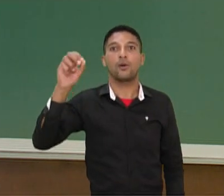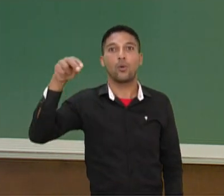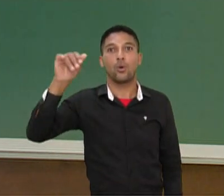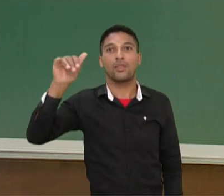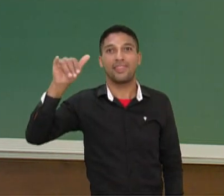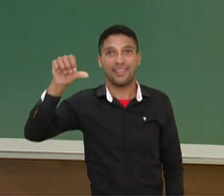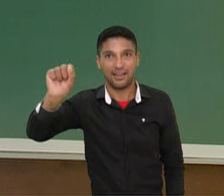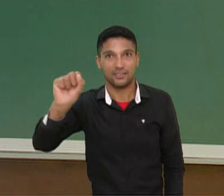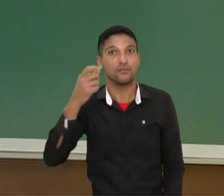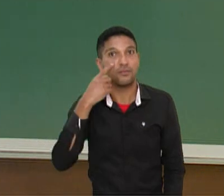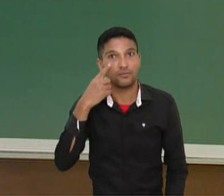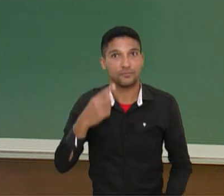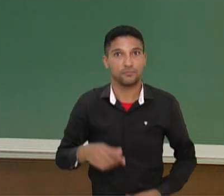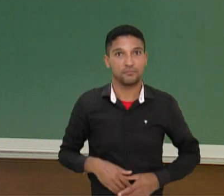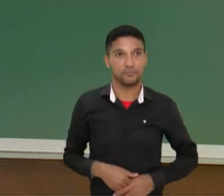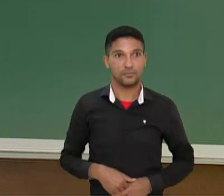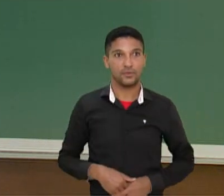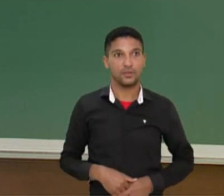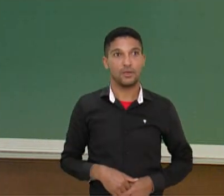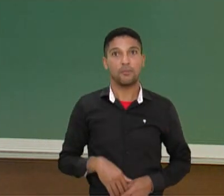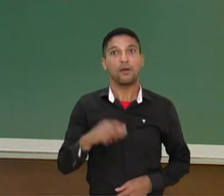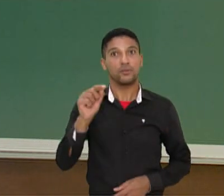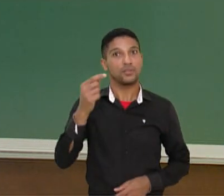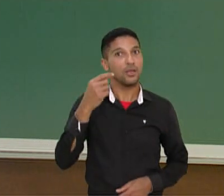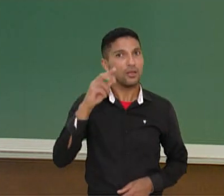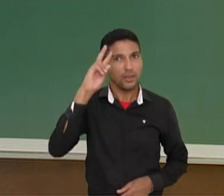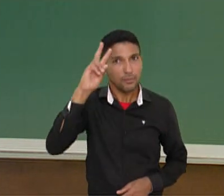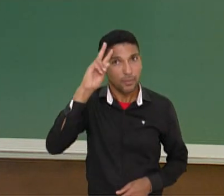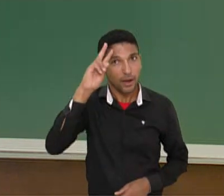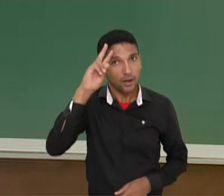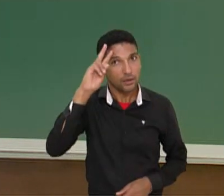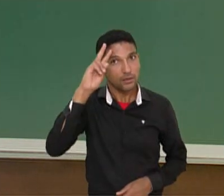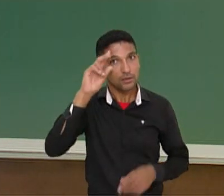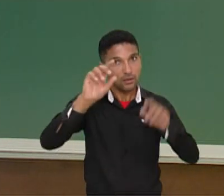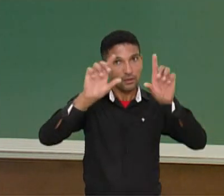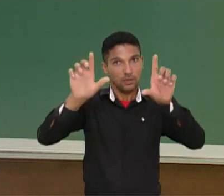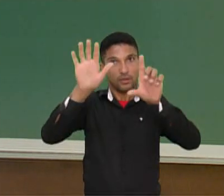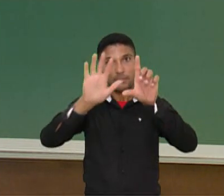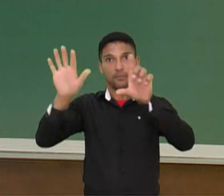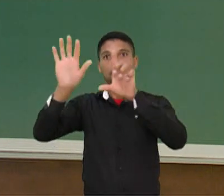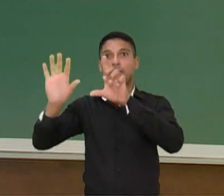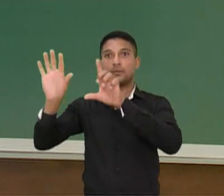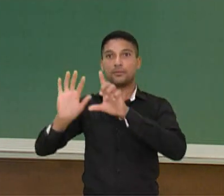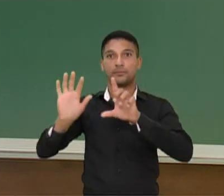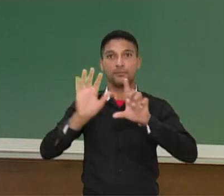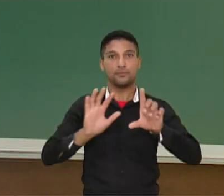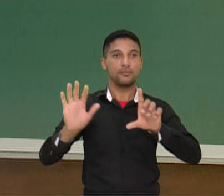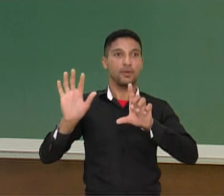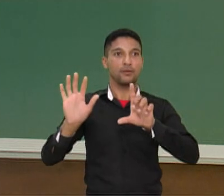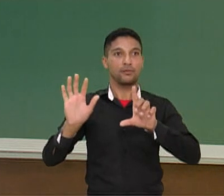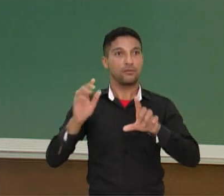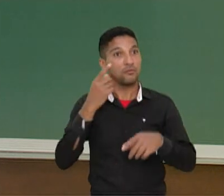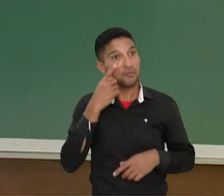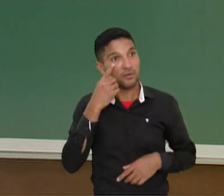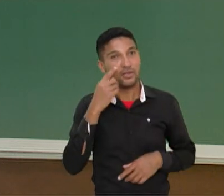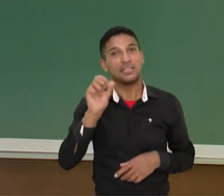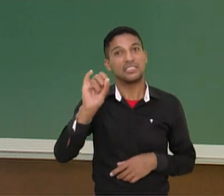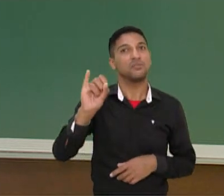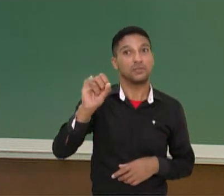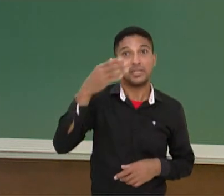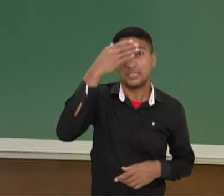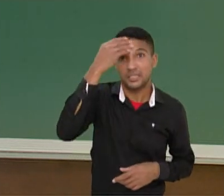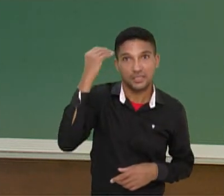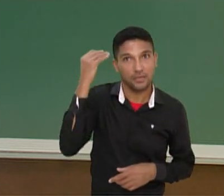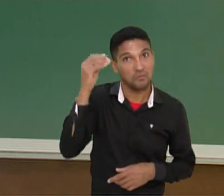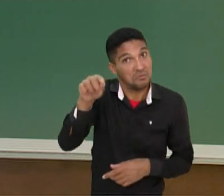bem ruim, porque para a gente esquecer de alguma é muito fácil, mas seria uma sugestão caso você esquecesse também,